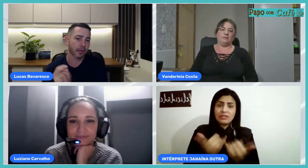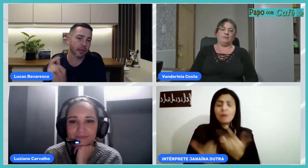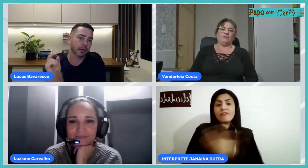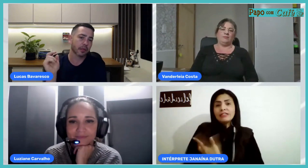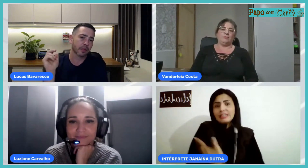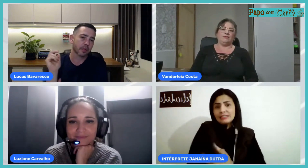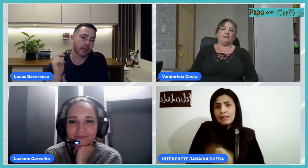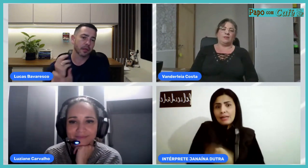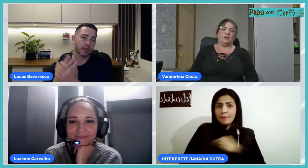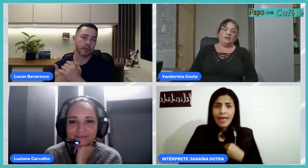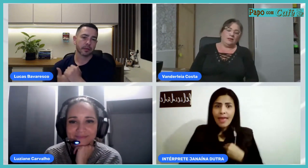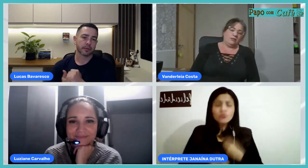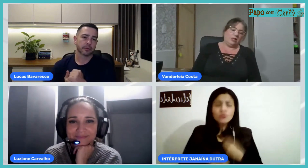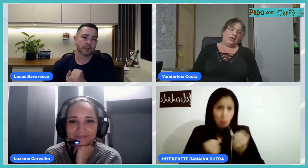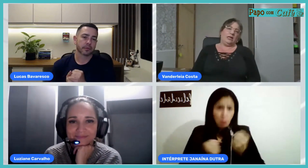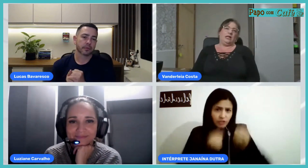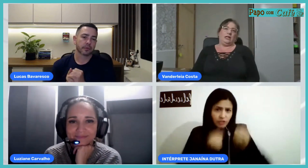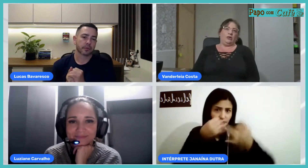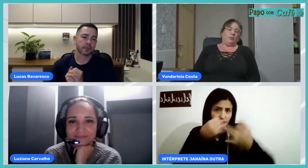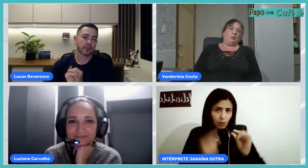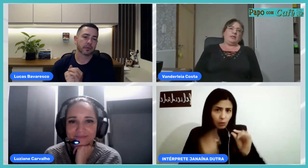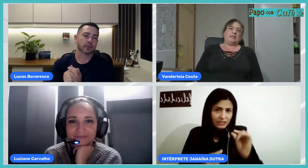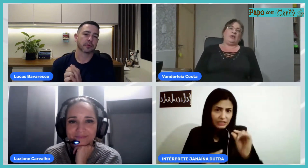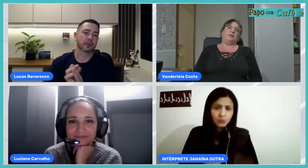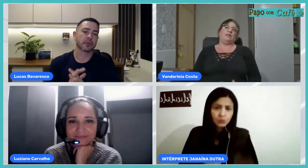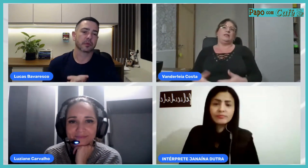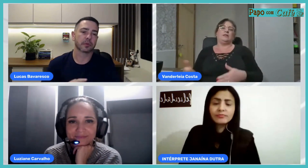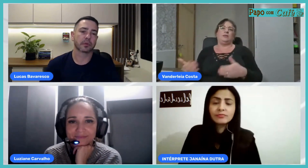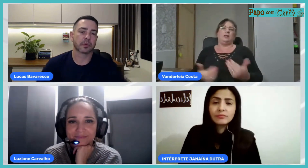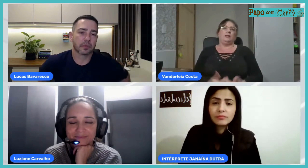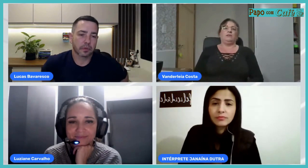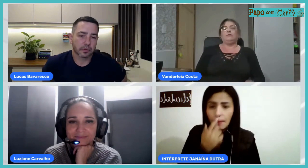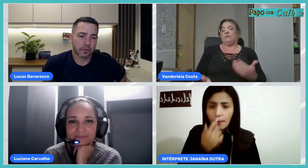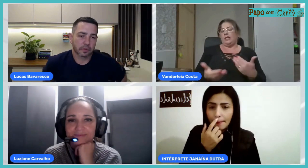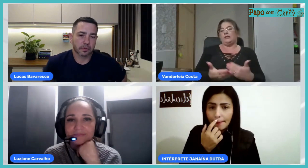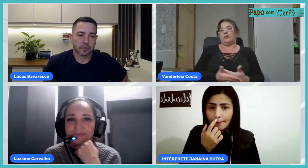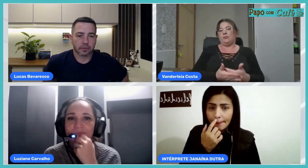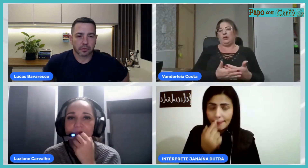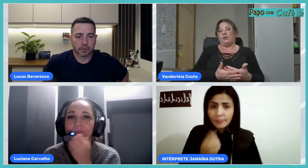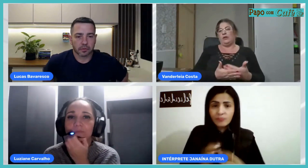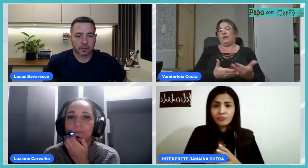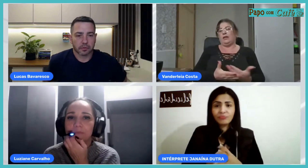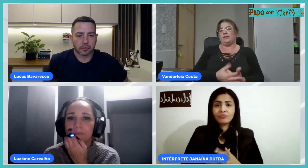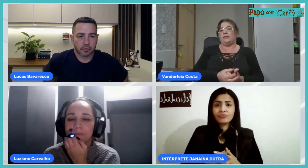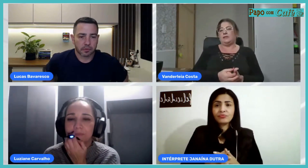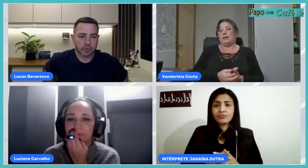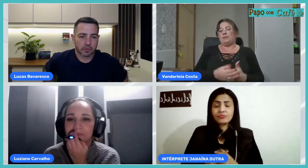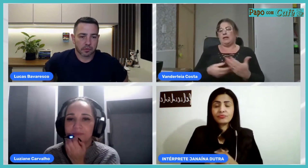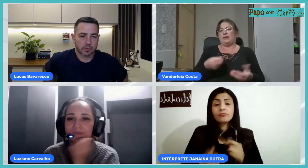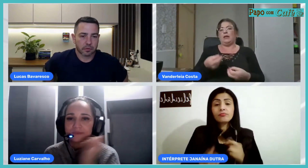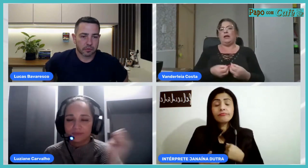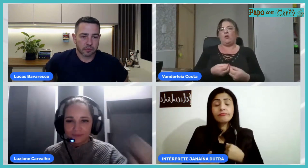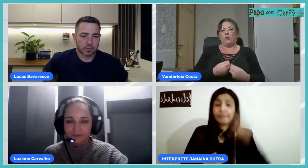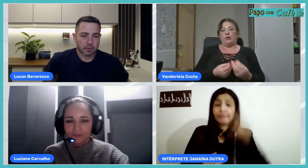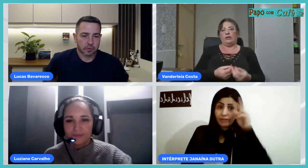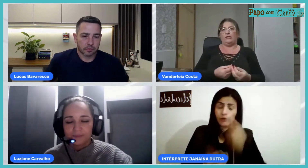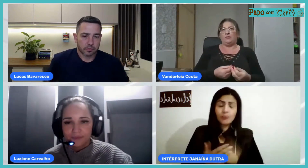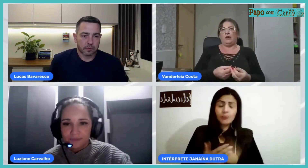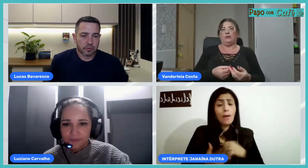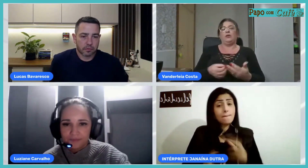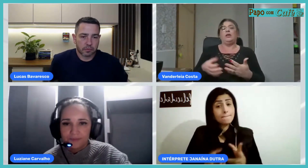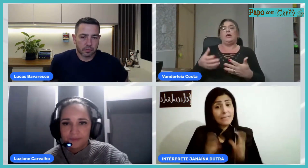também. Não, eu percebo, assim, desde o tempo que eu entrei no CFC para trabalhar